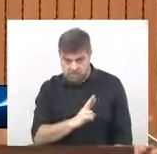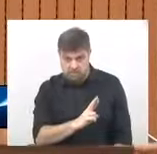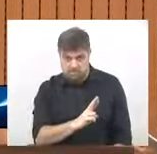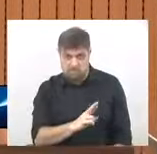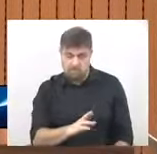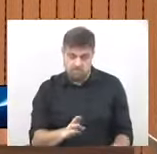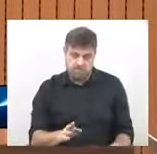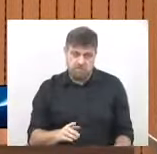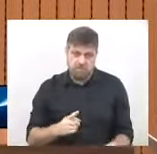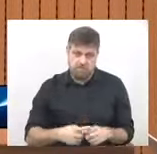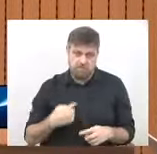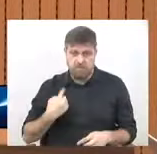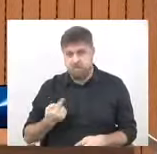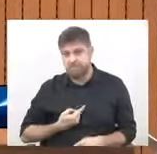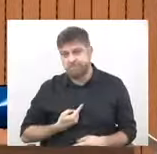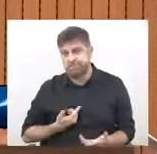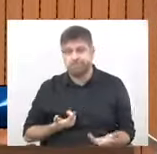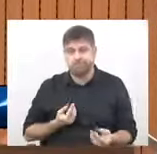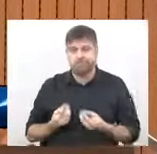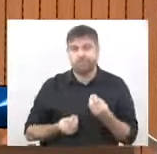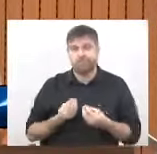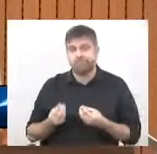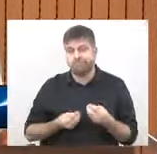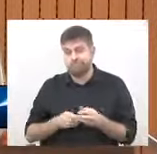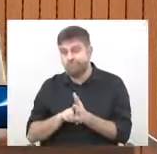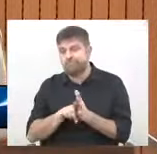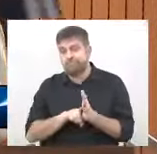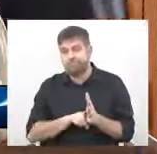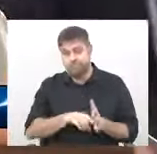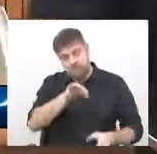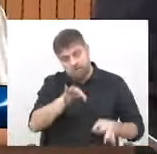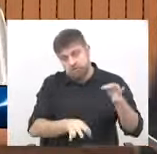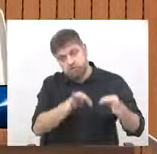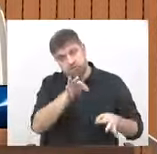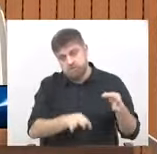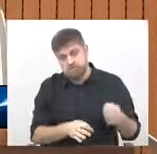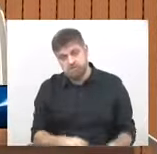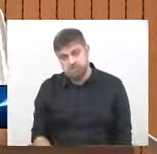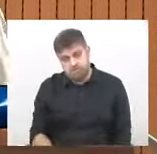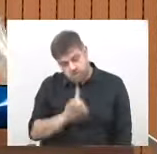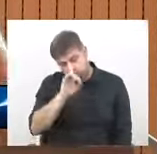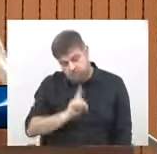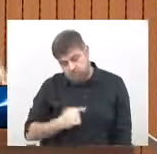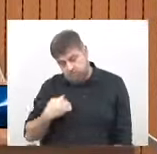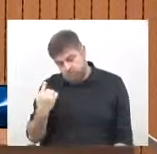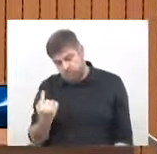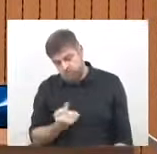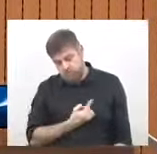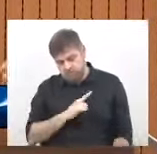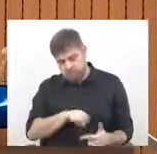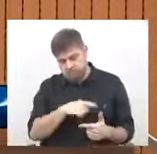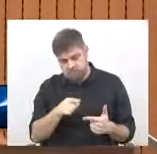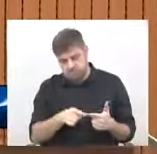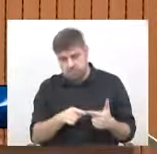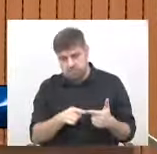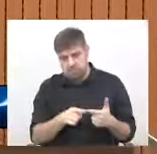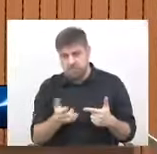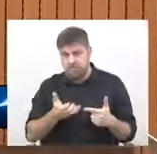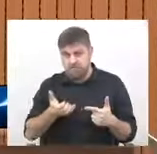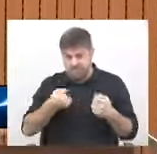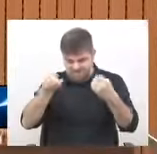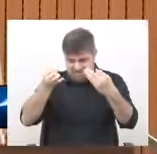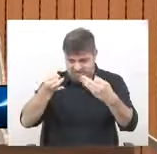atendido, senão nós vamos ter que buscar aí as questões judiciais. O segundo ponto que eu gostaria de